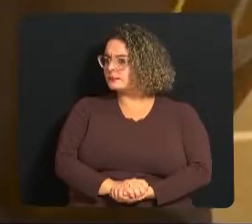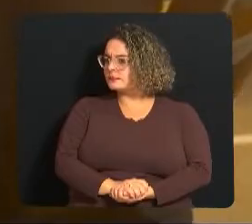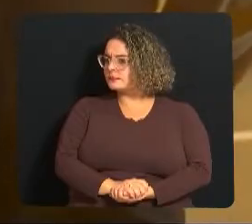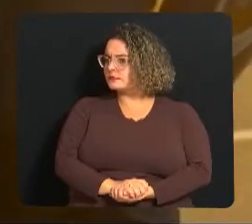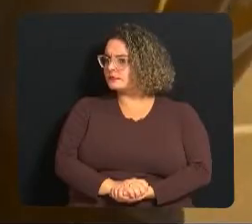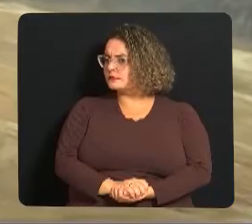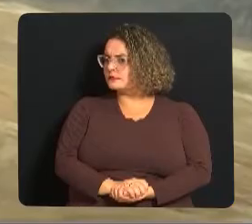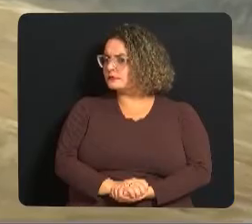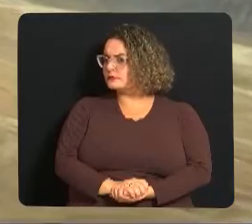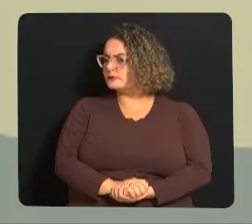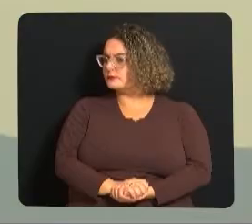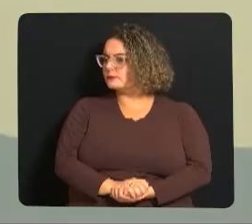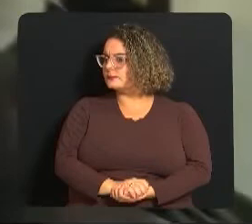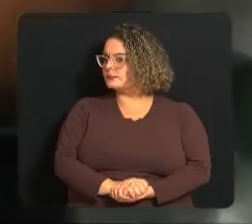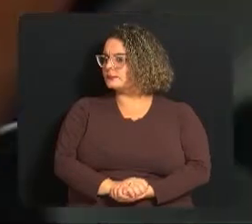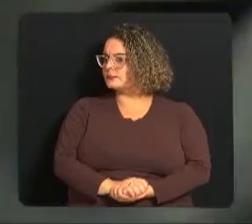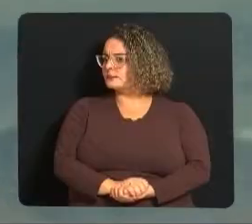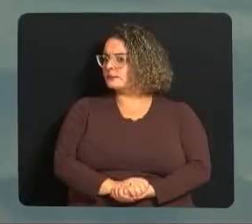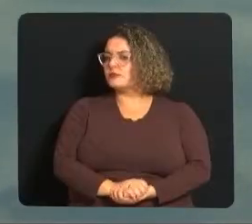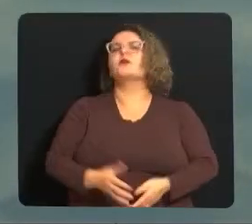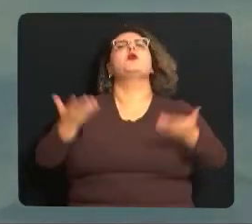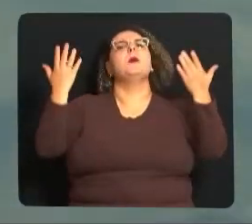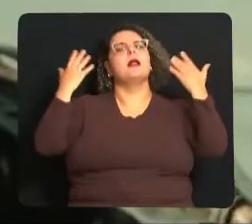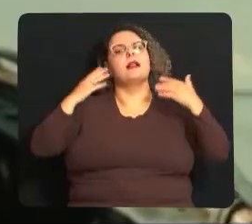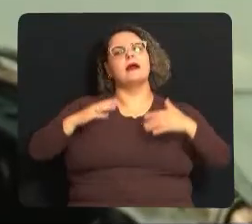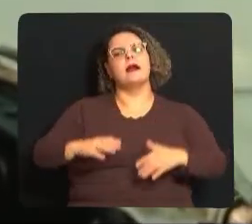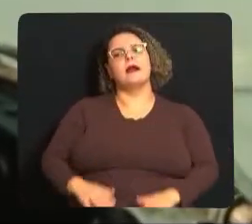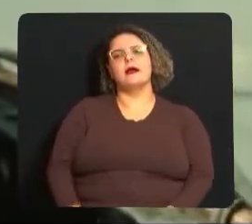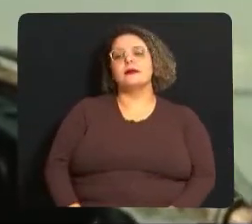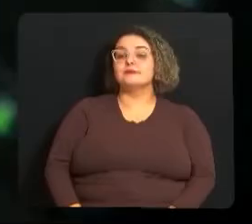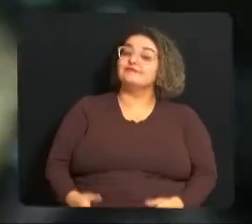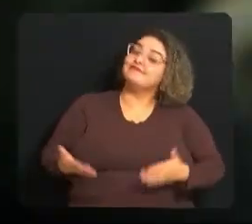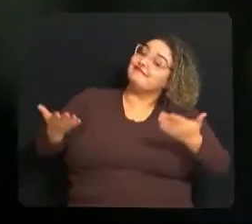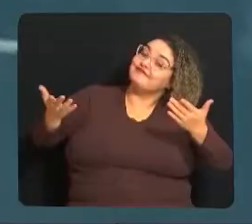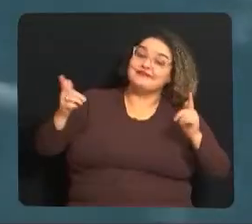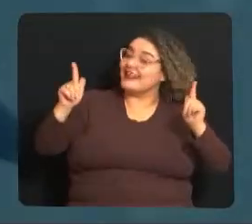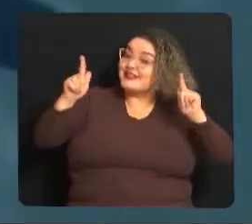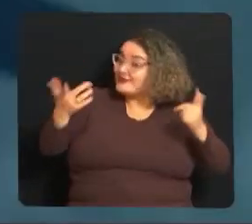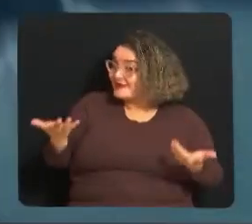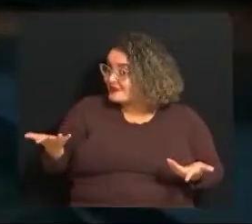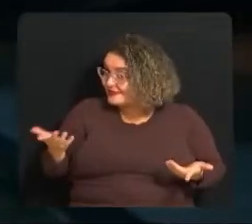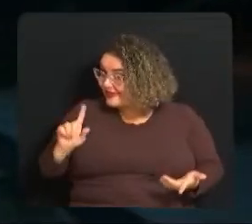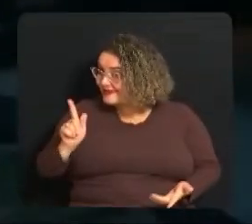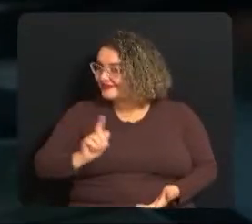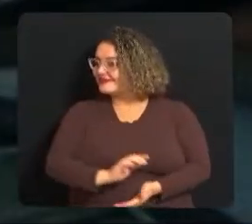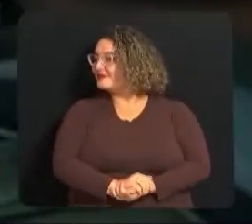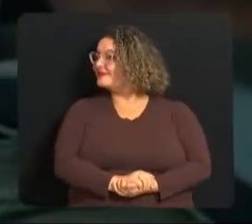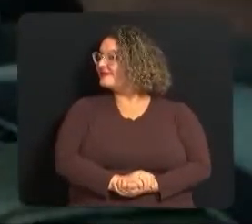Qual é? Já tá se divertindo?